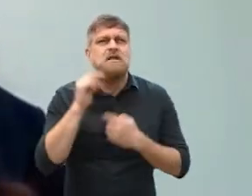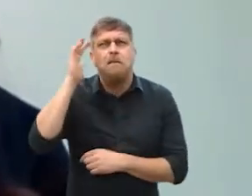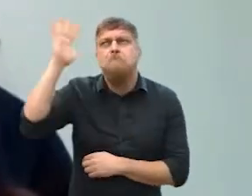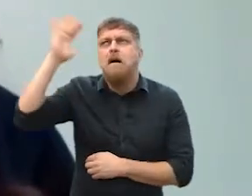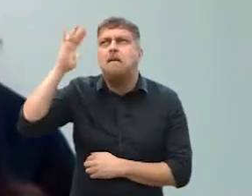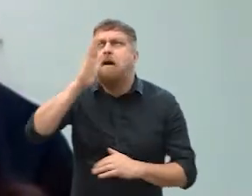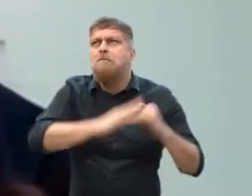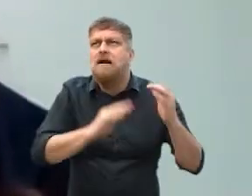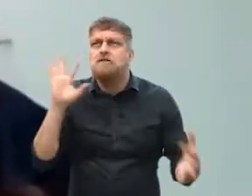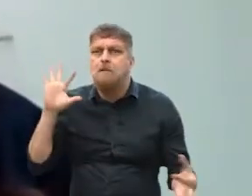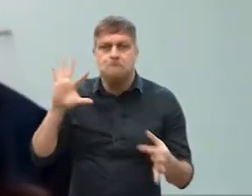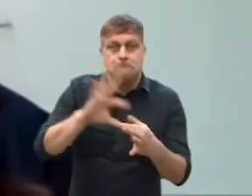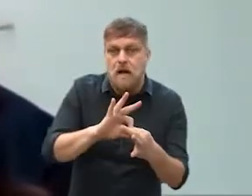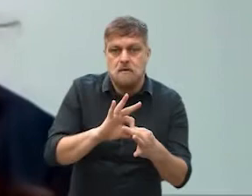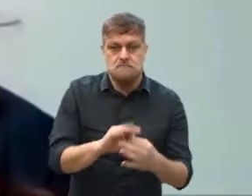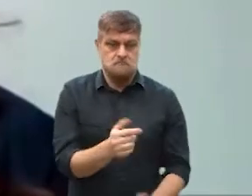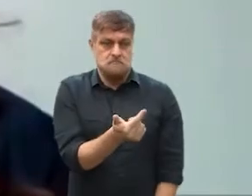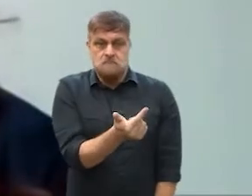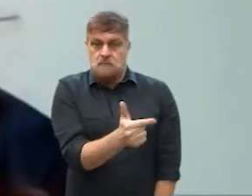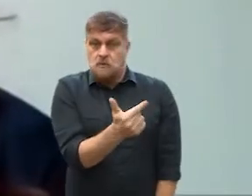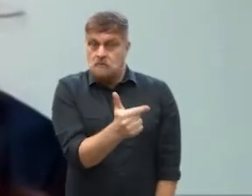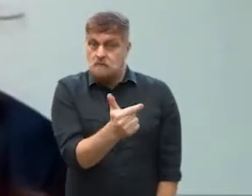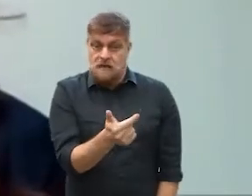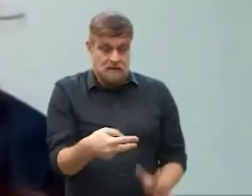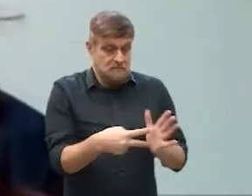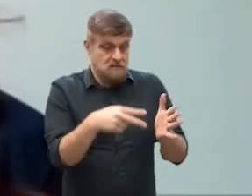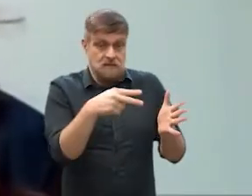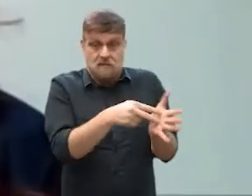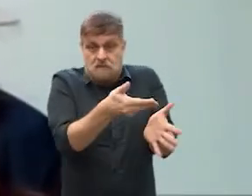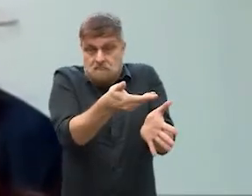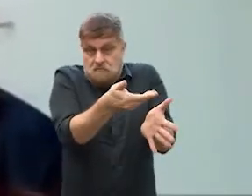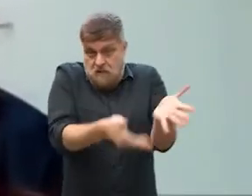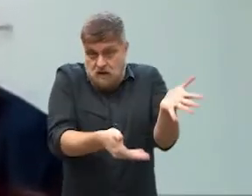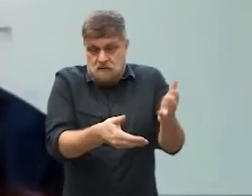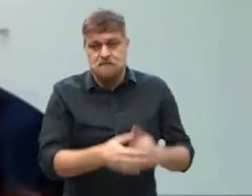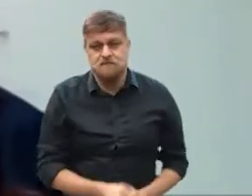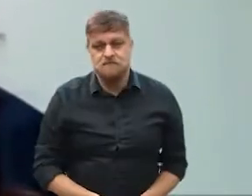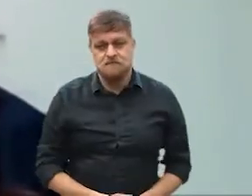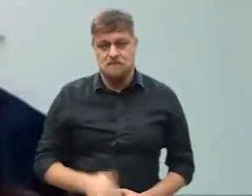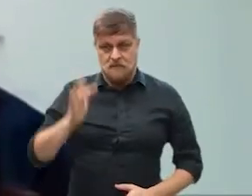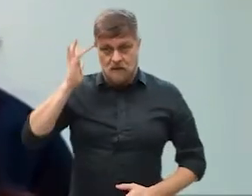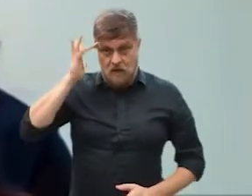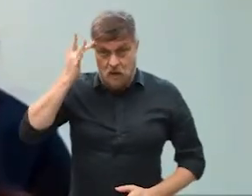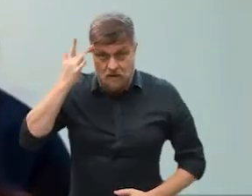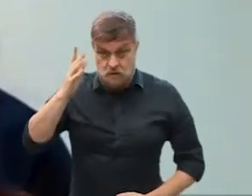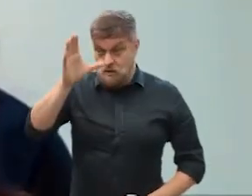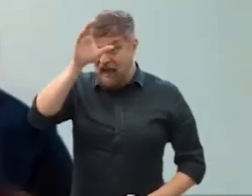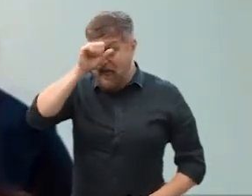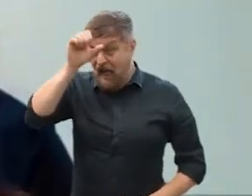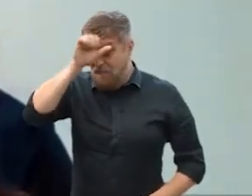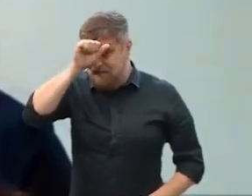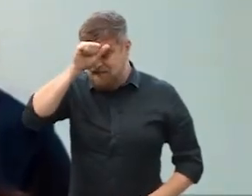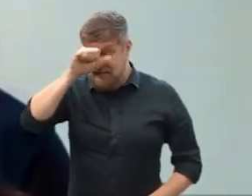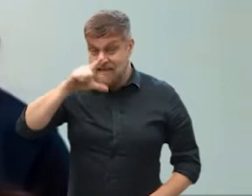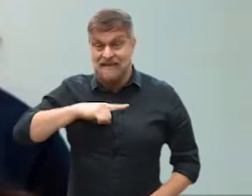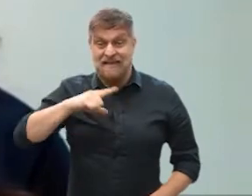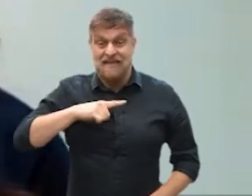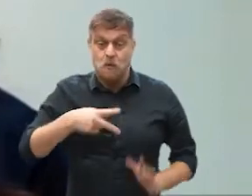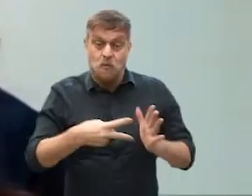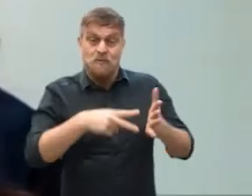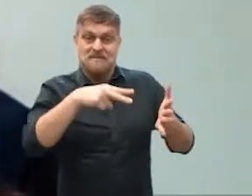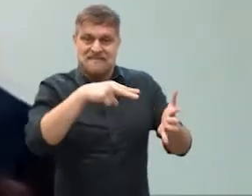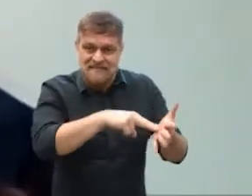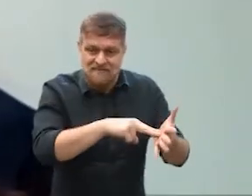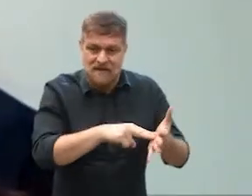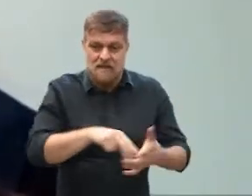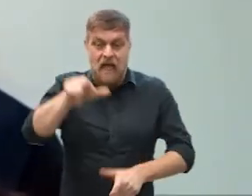aquilo que está aprendendo e veja significado naquilo que está aprendendo, né? Então, eu acho que a aprendizagem mais significativa é que ela faz a diferença. A